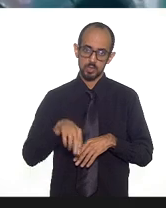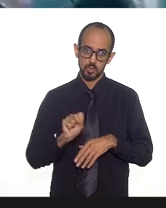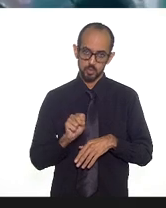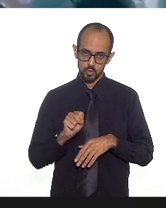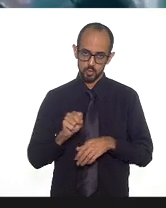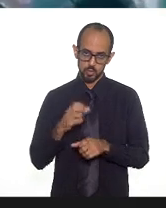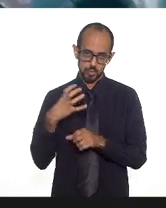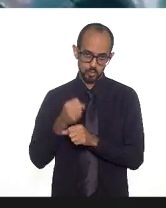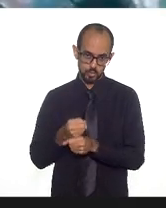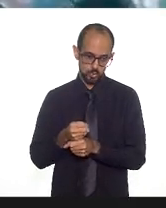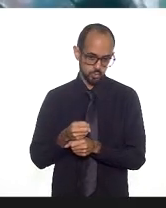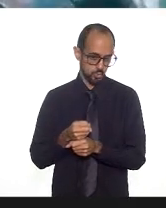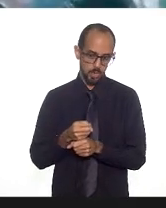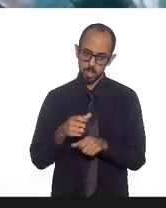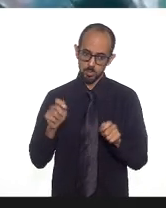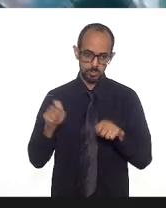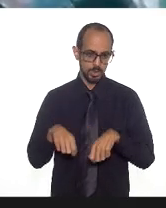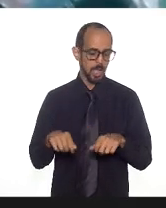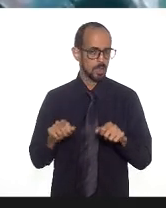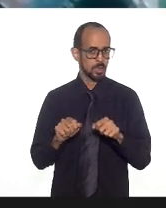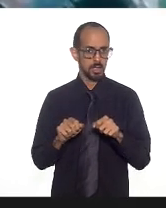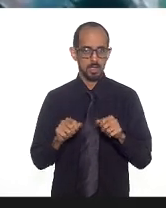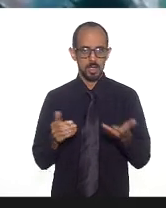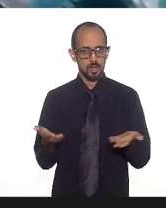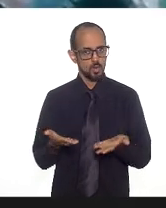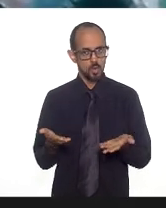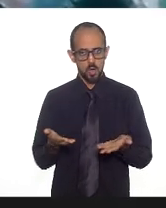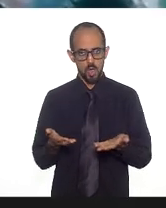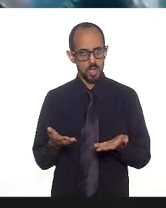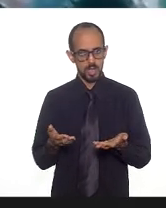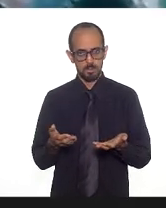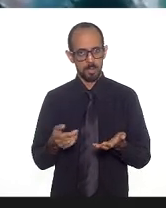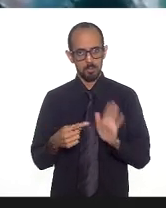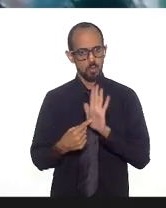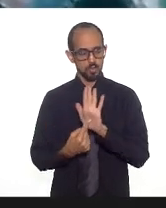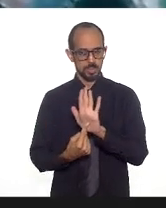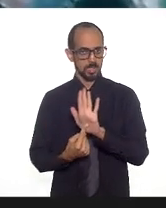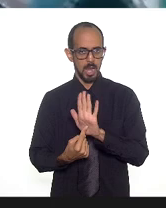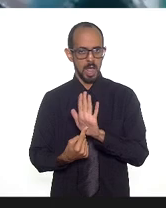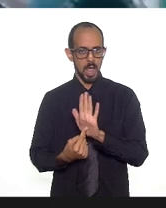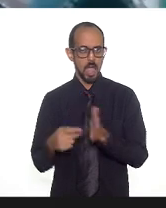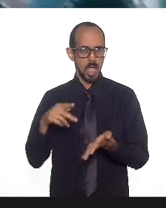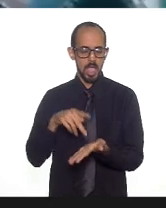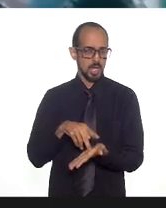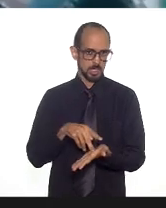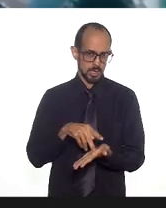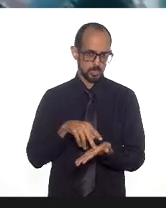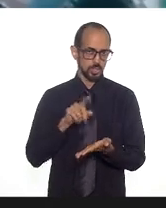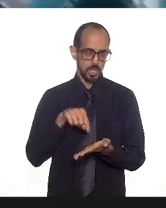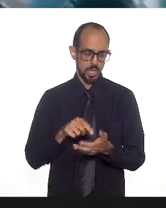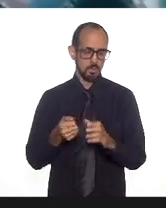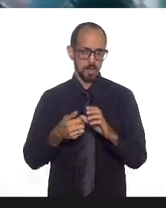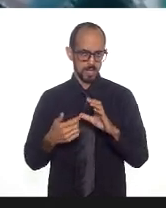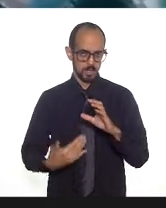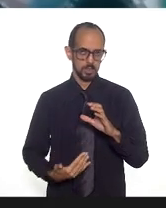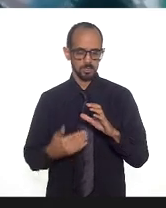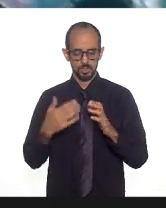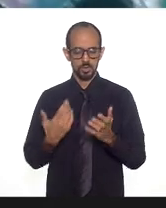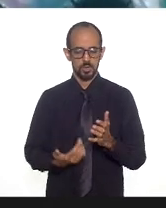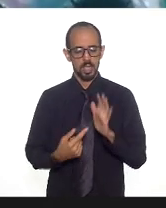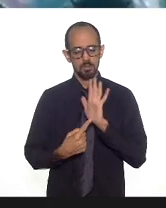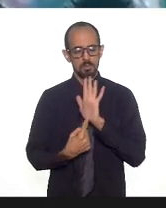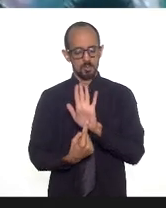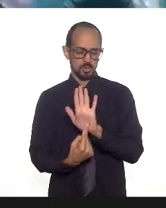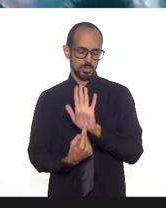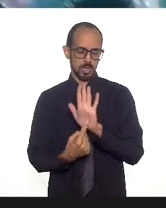vai dar conta da realidade. Esse era um aspecto que eu queria reforçar, né? É